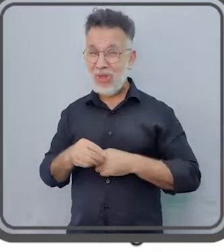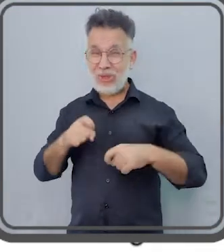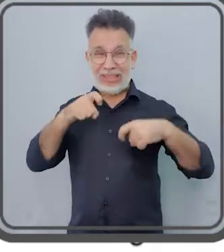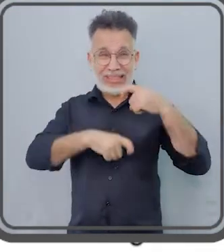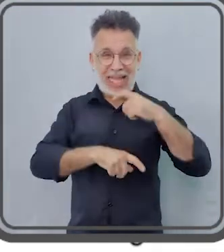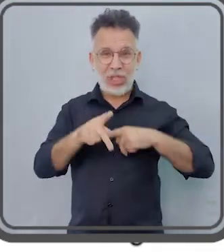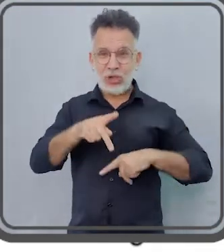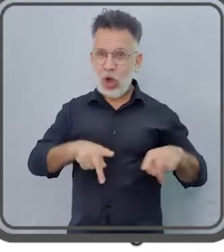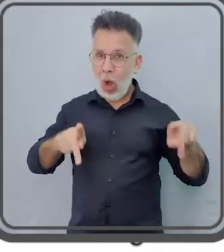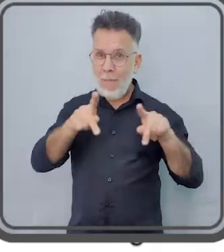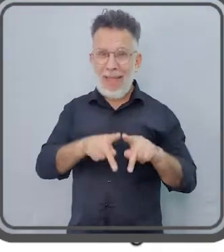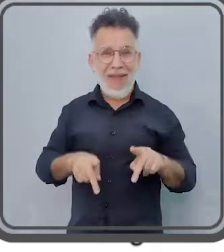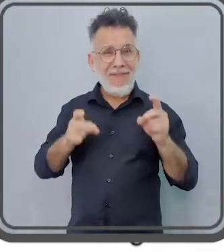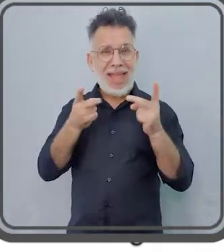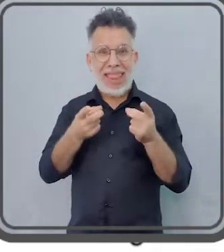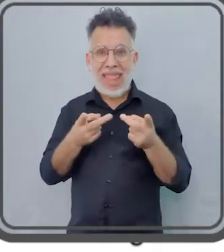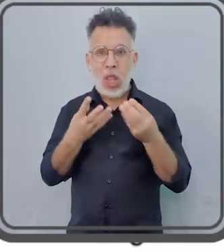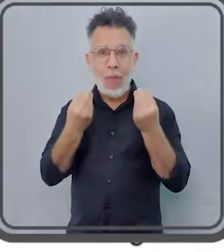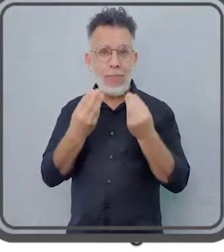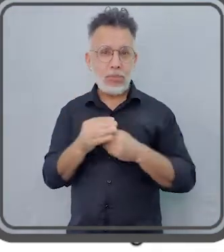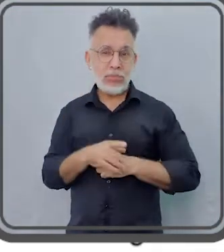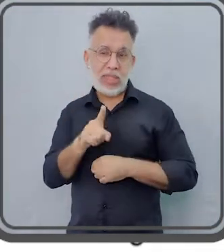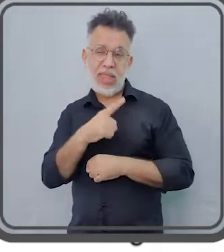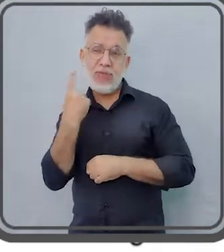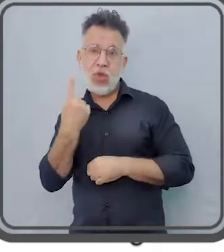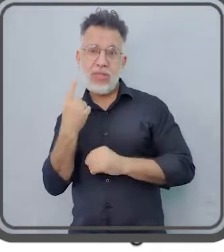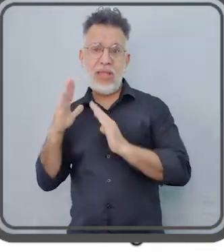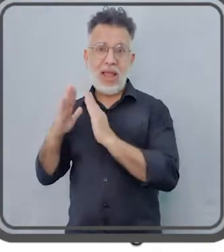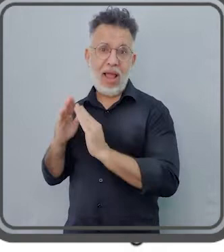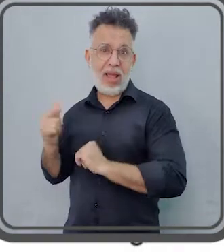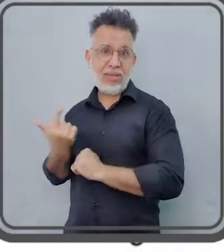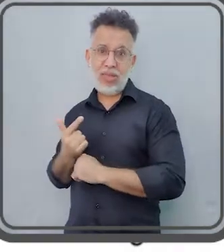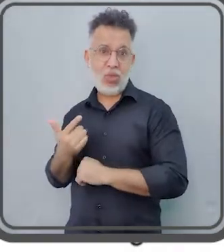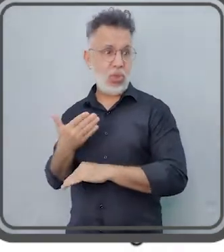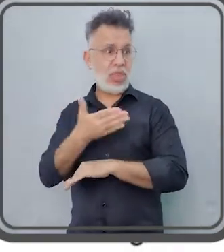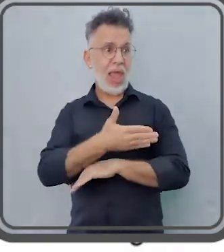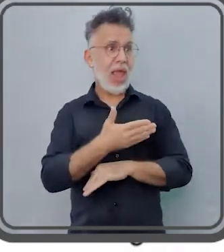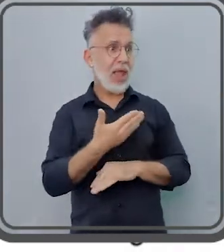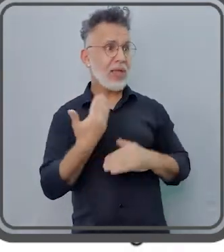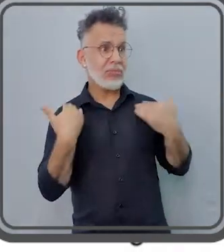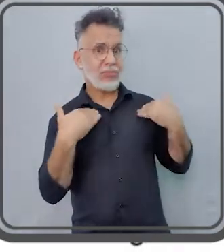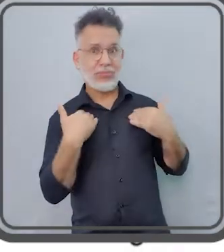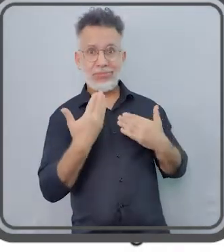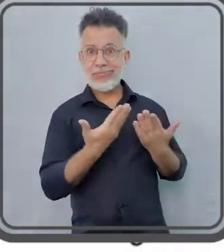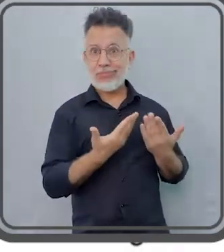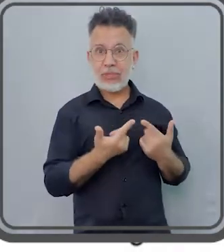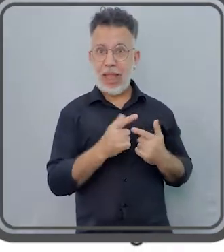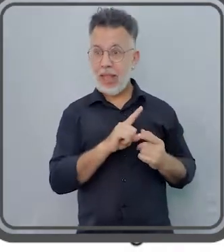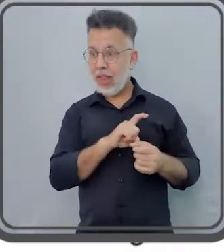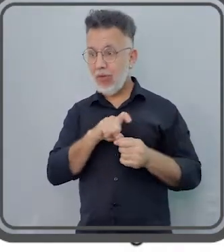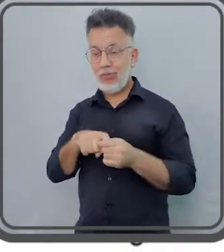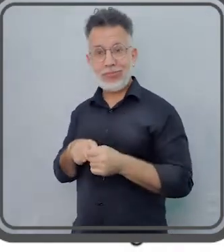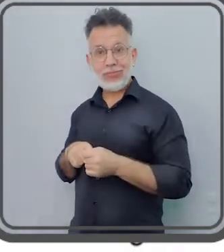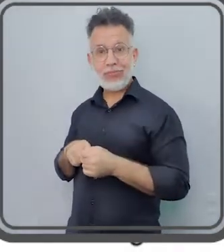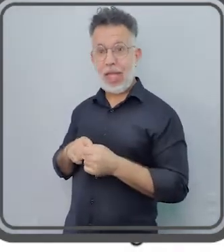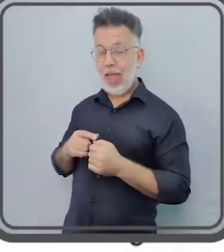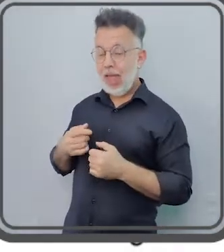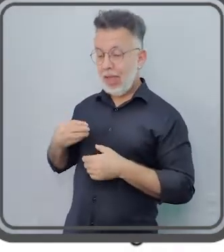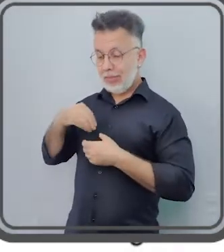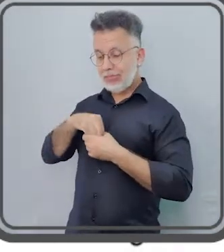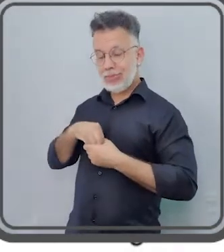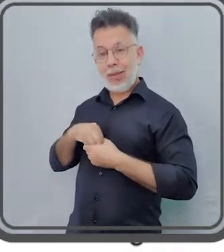isolado em casa, sozinha, você não tem as suas atividades externas, assim, é natural que tenha essa volta para o interno, né, para o bem-estar. Tem